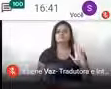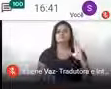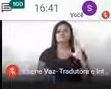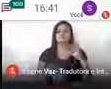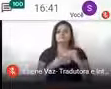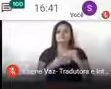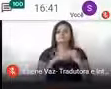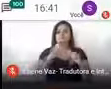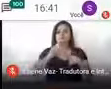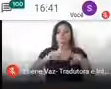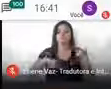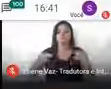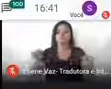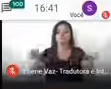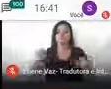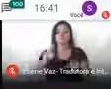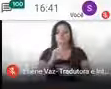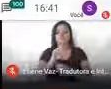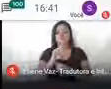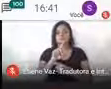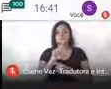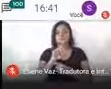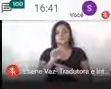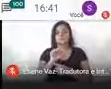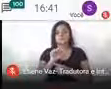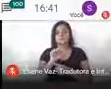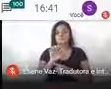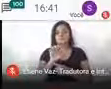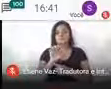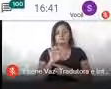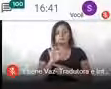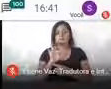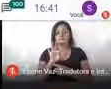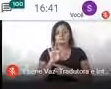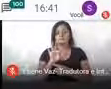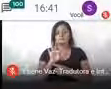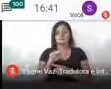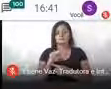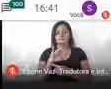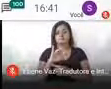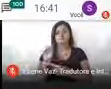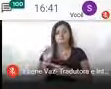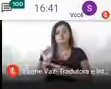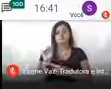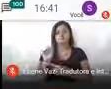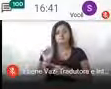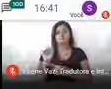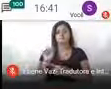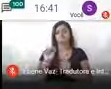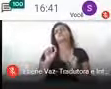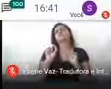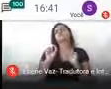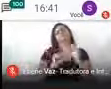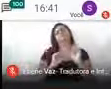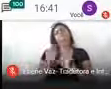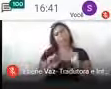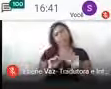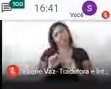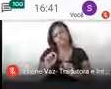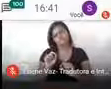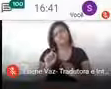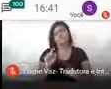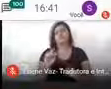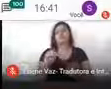variável diaétnica, que seria, justamente, nas palavras que eu usei aqui no artigo, a